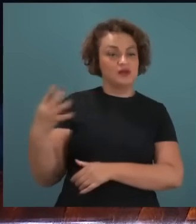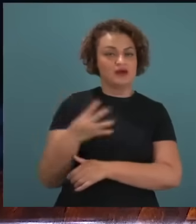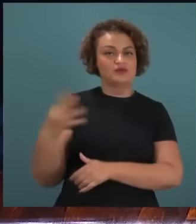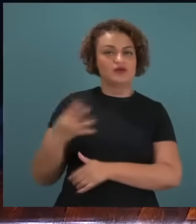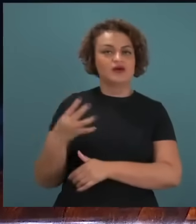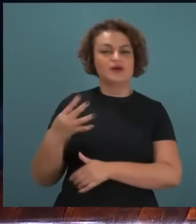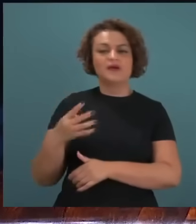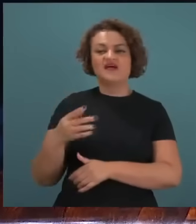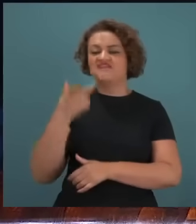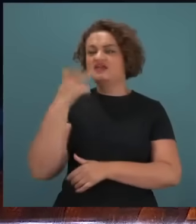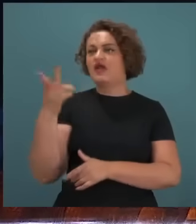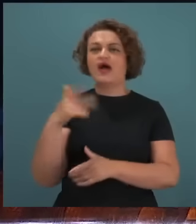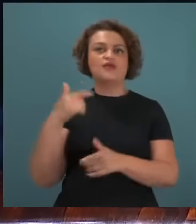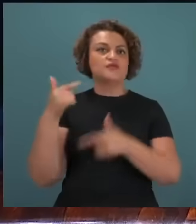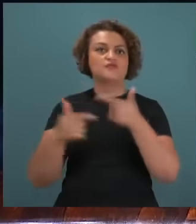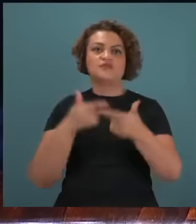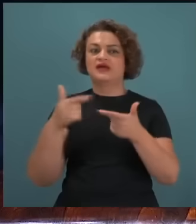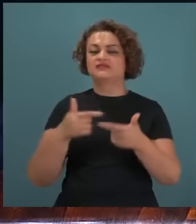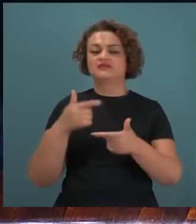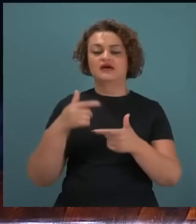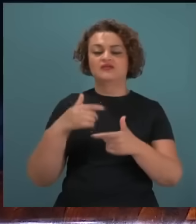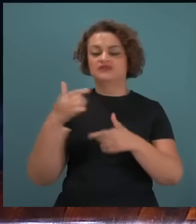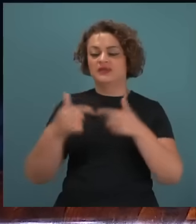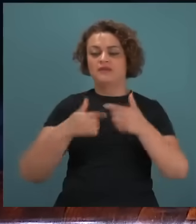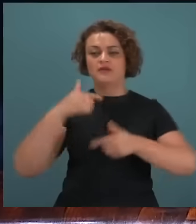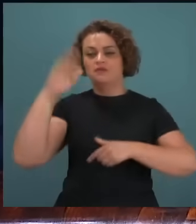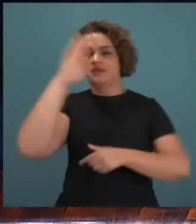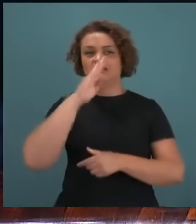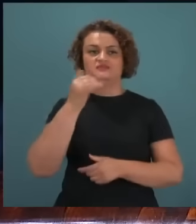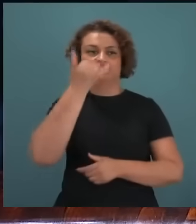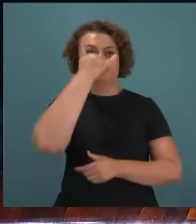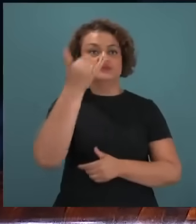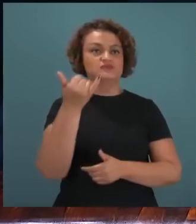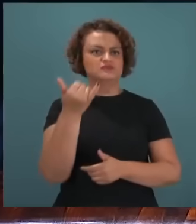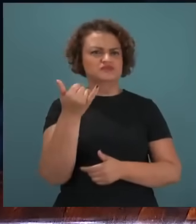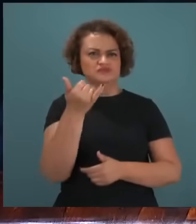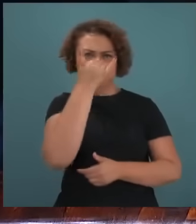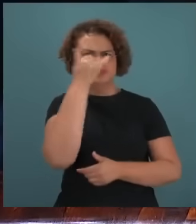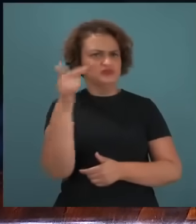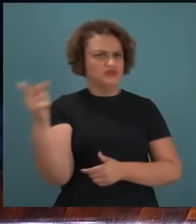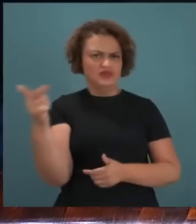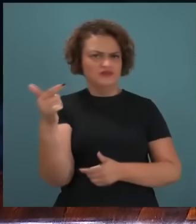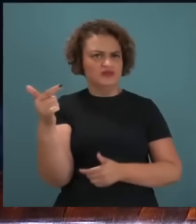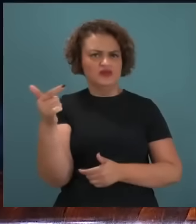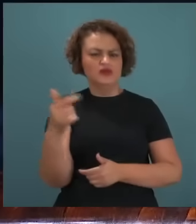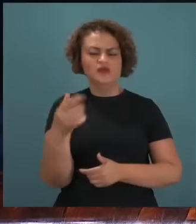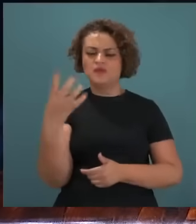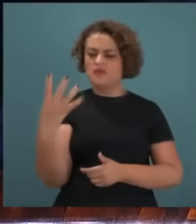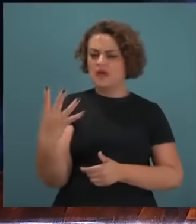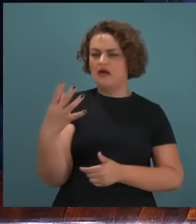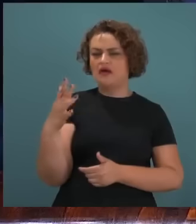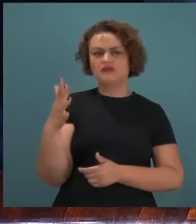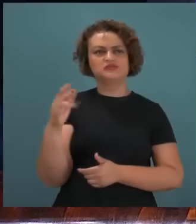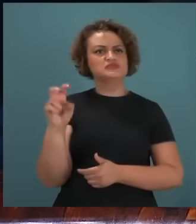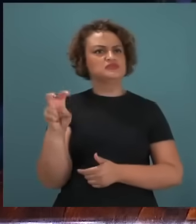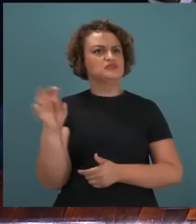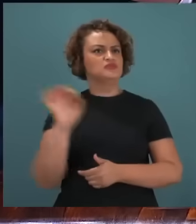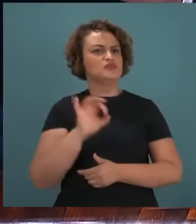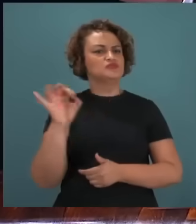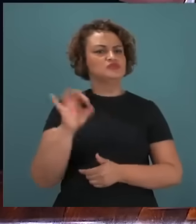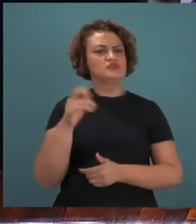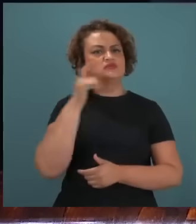quebrar o país. Pelo contrário, diminuiu o desemprego, chegamos a 4%, 5%, e de lá para